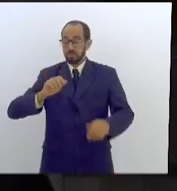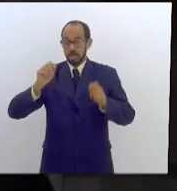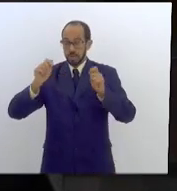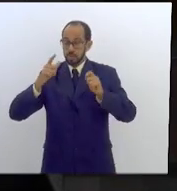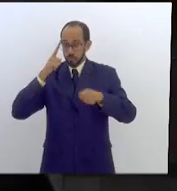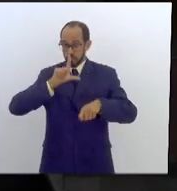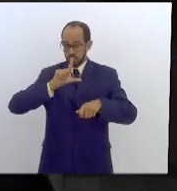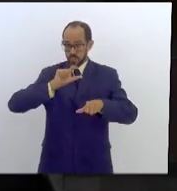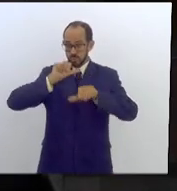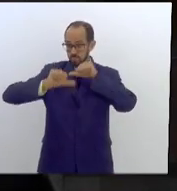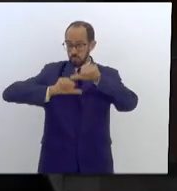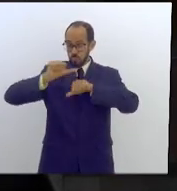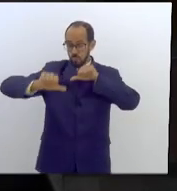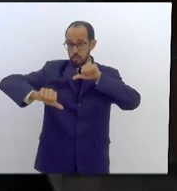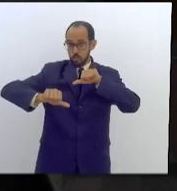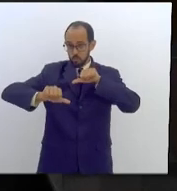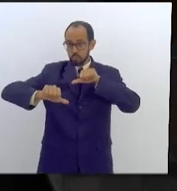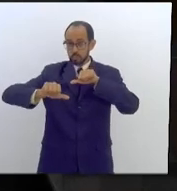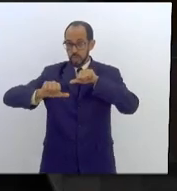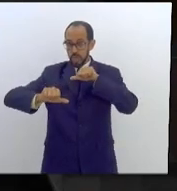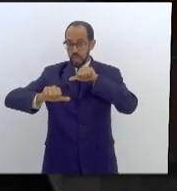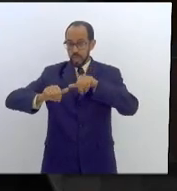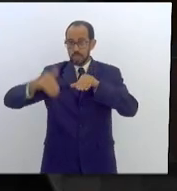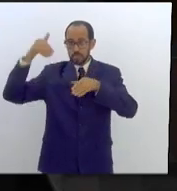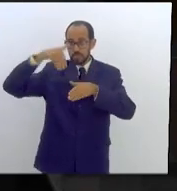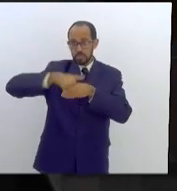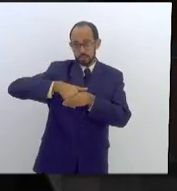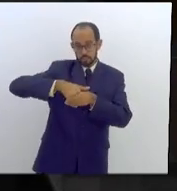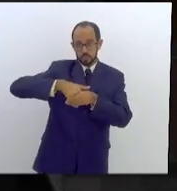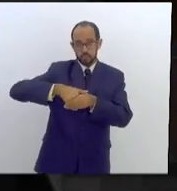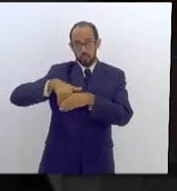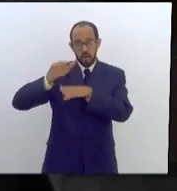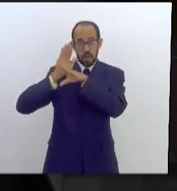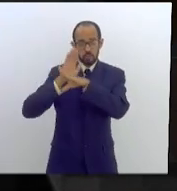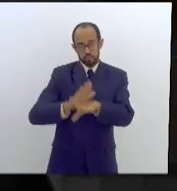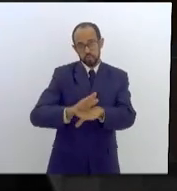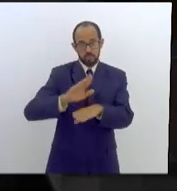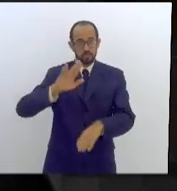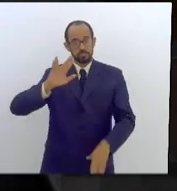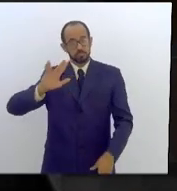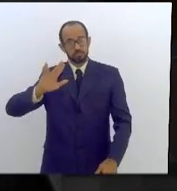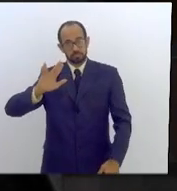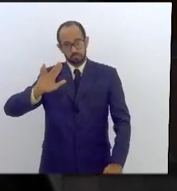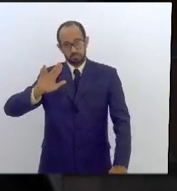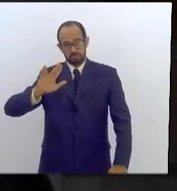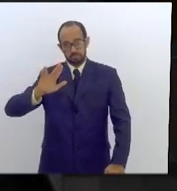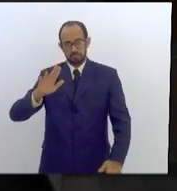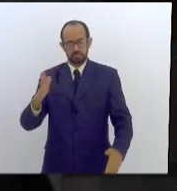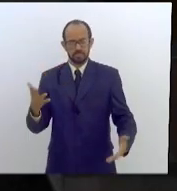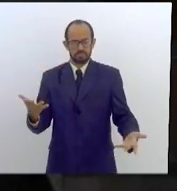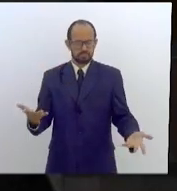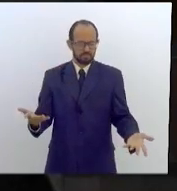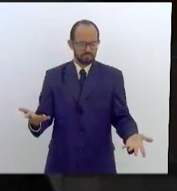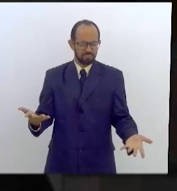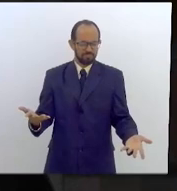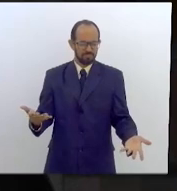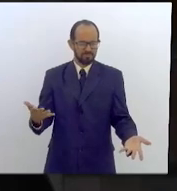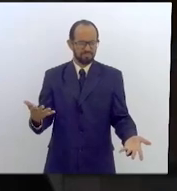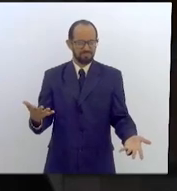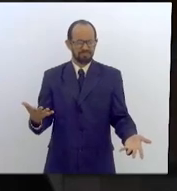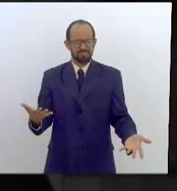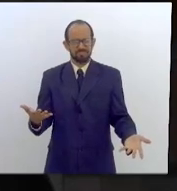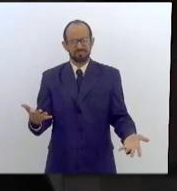o resultado eleitoral com ajuda dos Ovnis eu acho isso